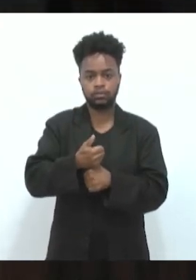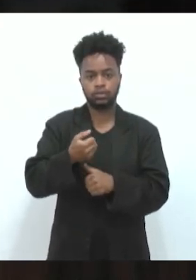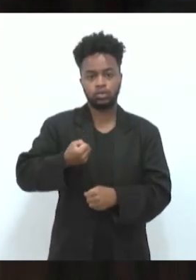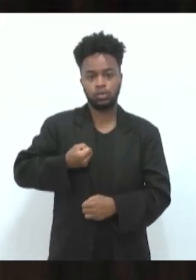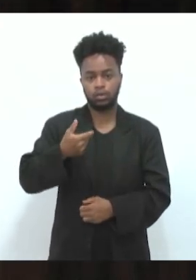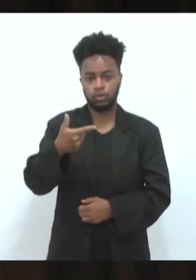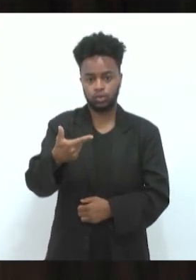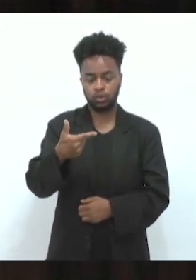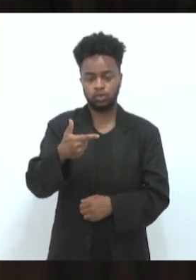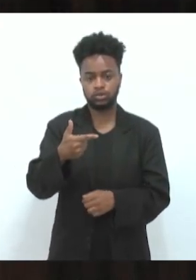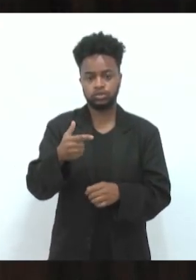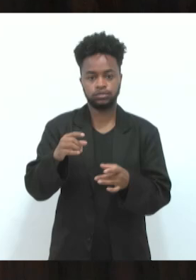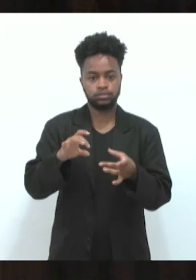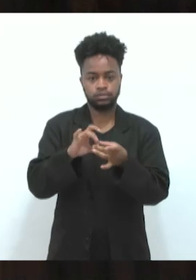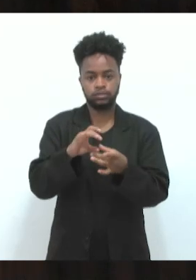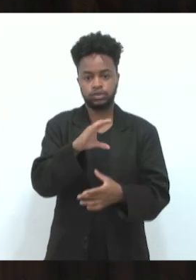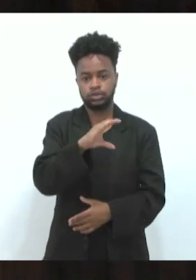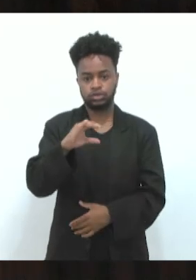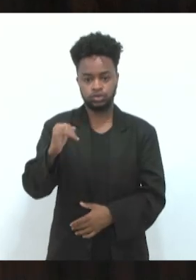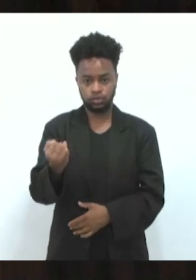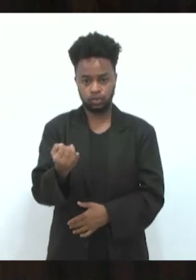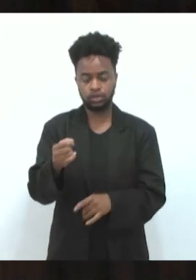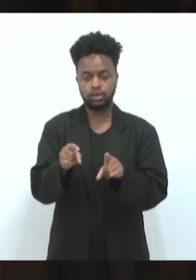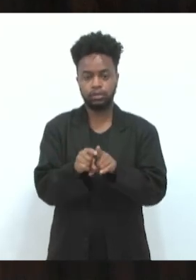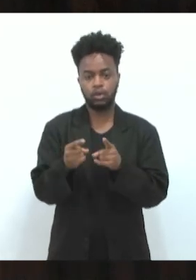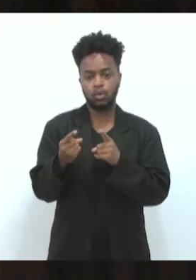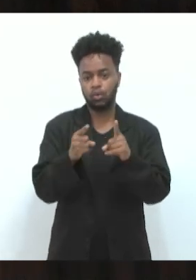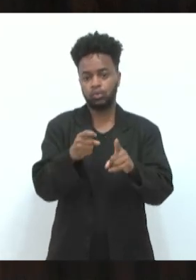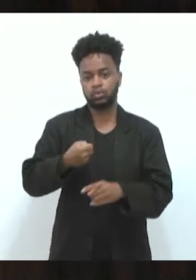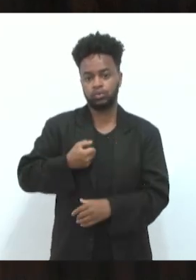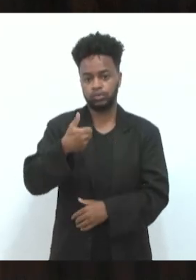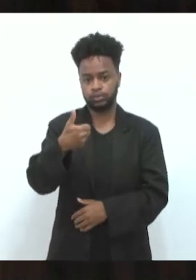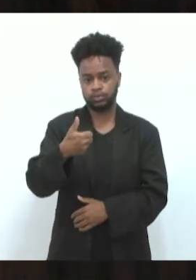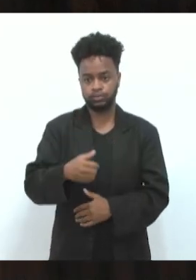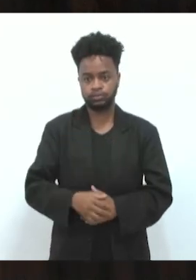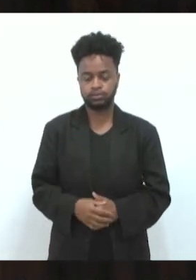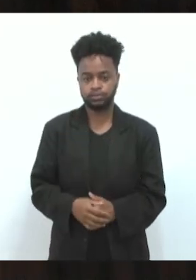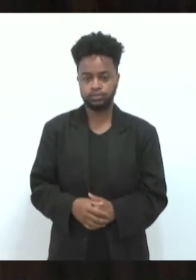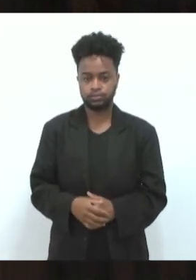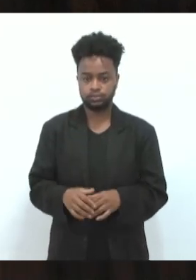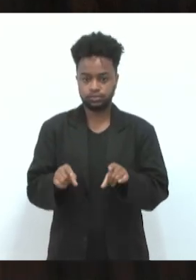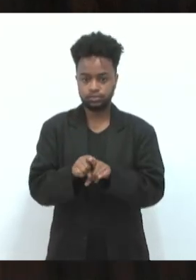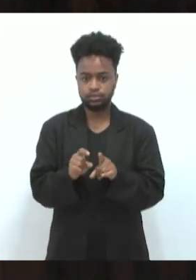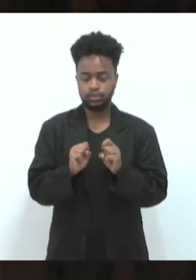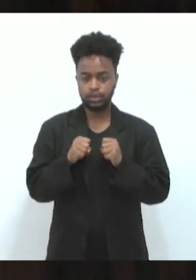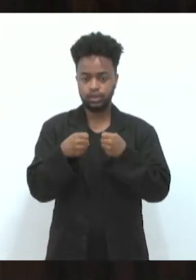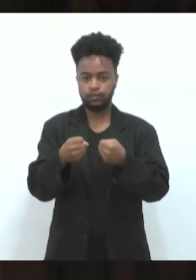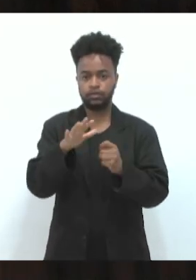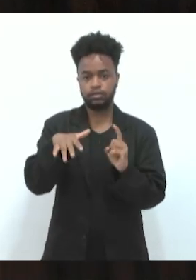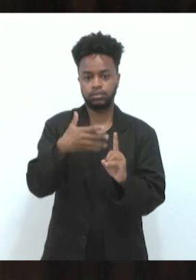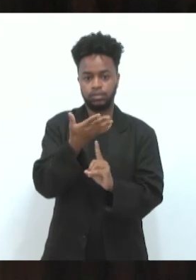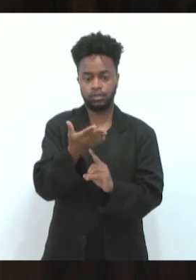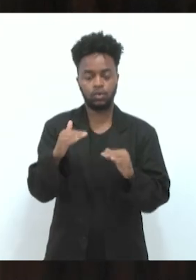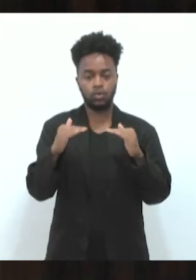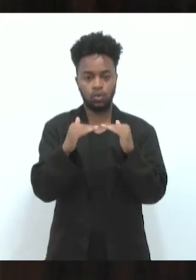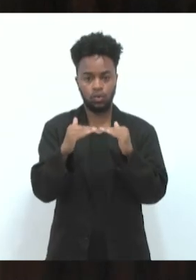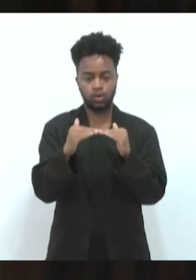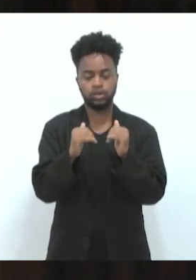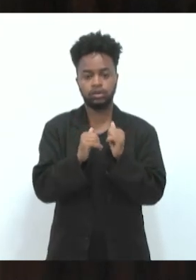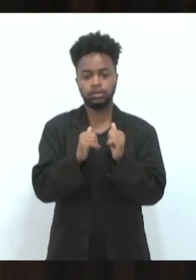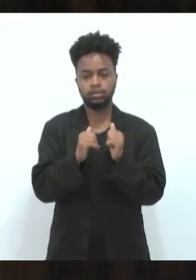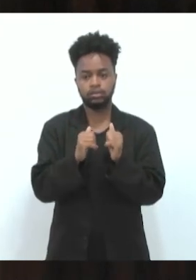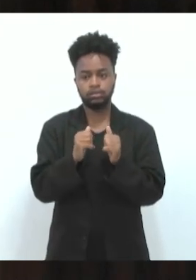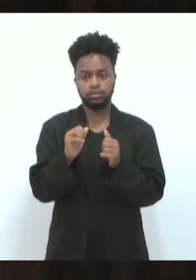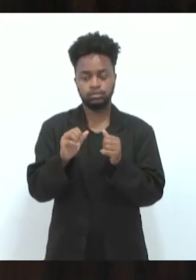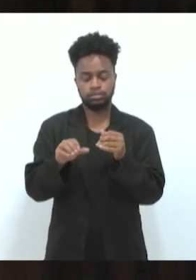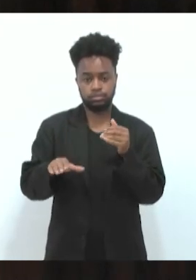da Constituição e Justiça e contrário à emenda número 1. E de Defesa do Meio Ambiente, favorável com a subemenda à emenda